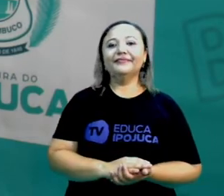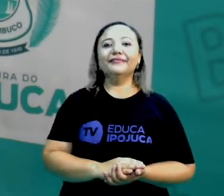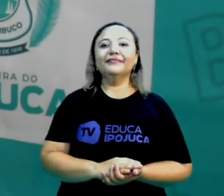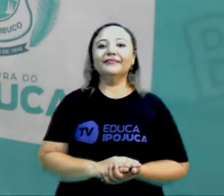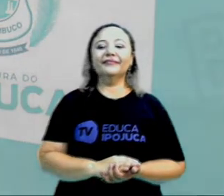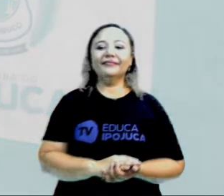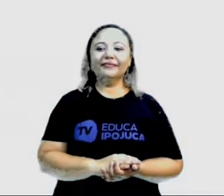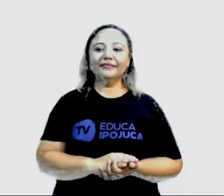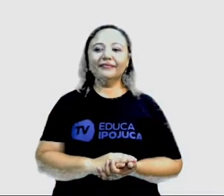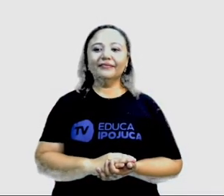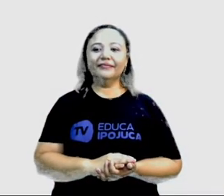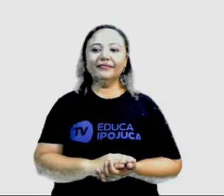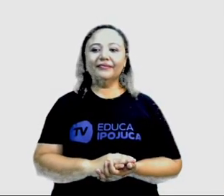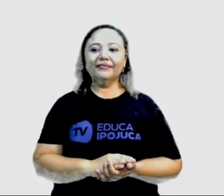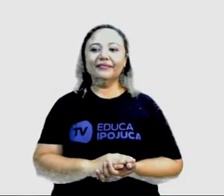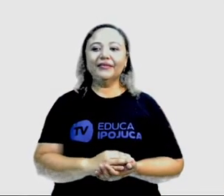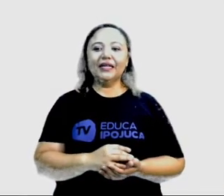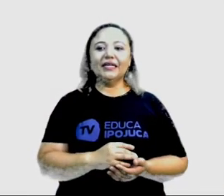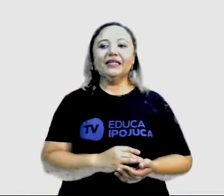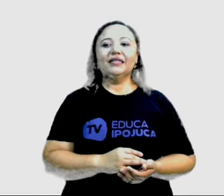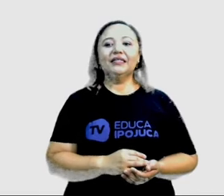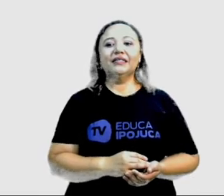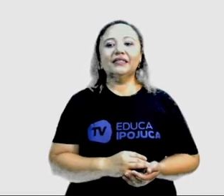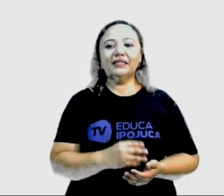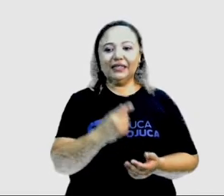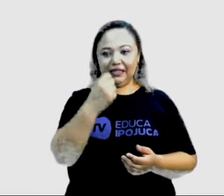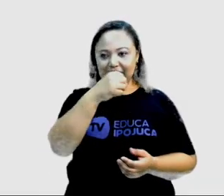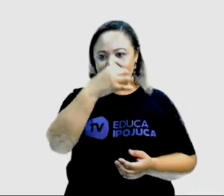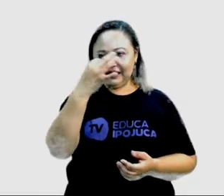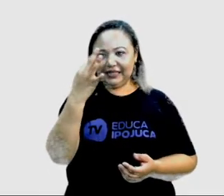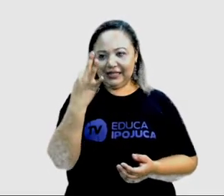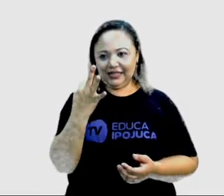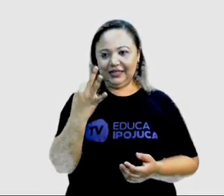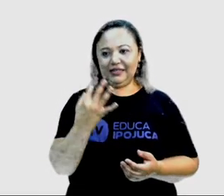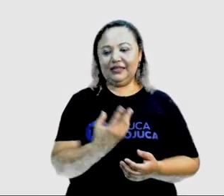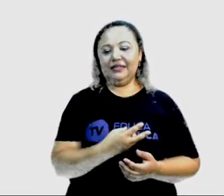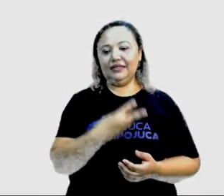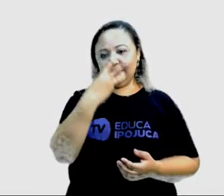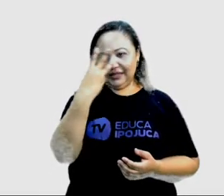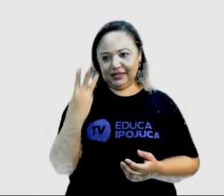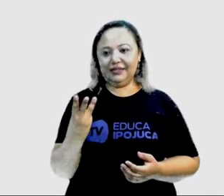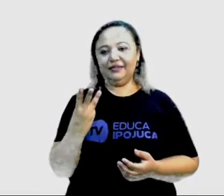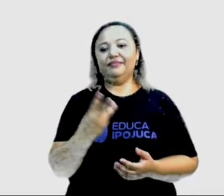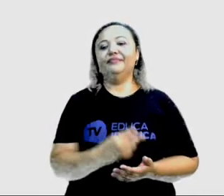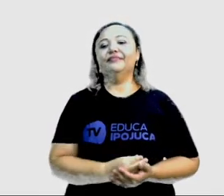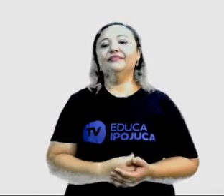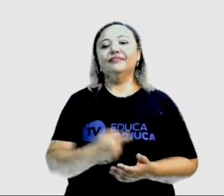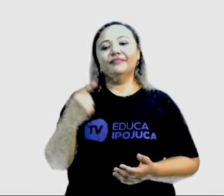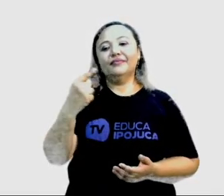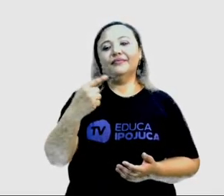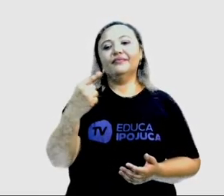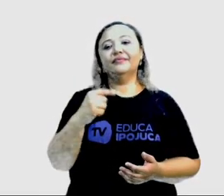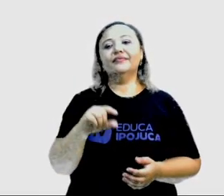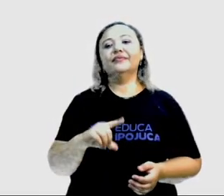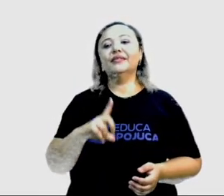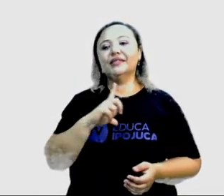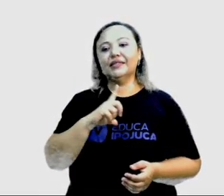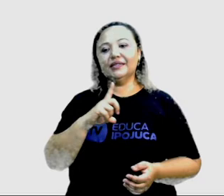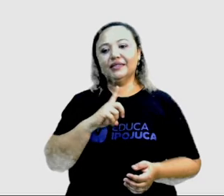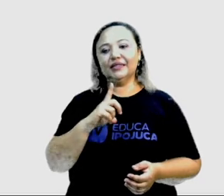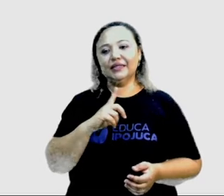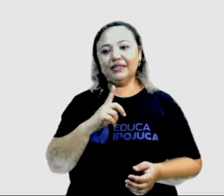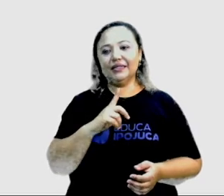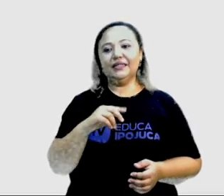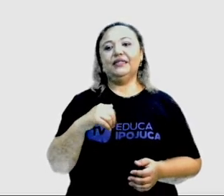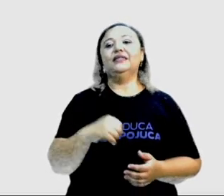tá? Temos aí 3 subtrações. Todas elas possuem a casa